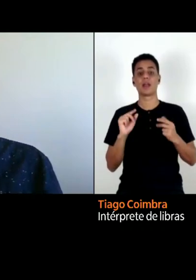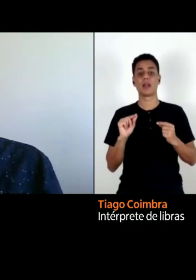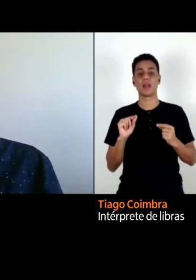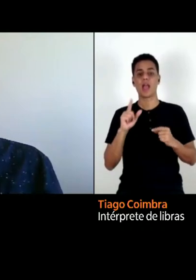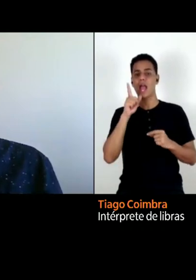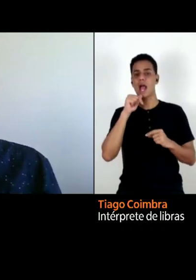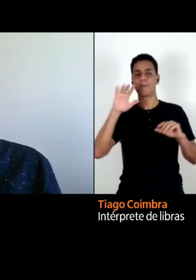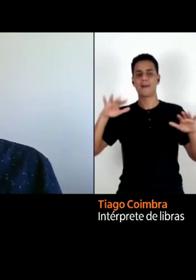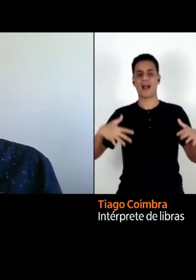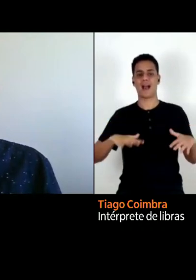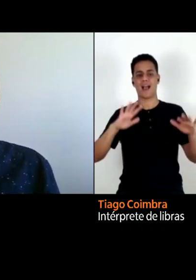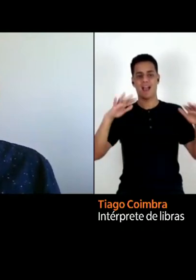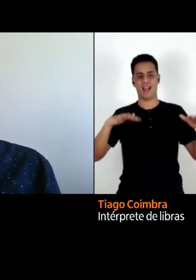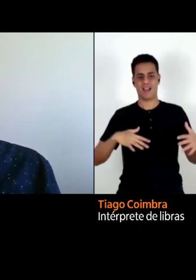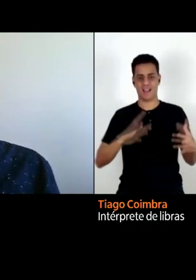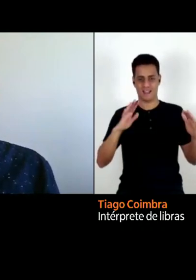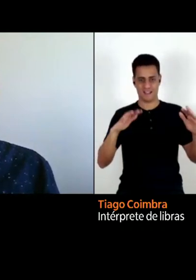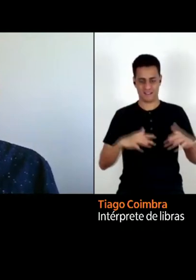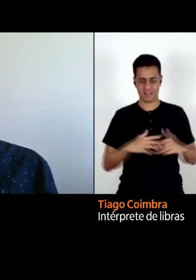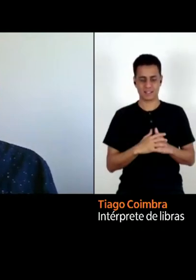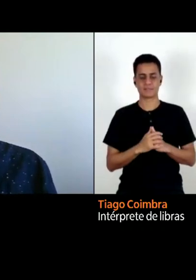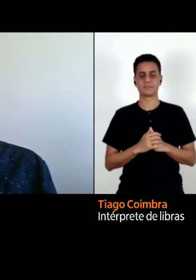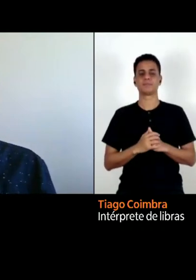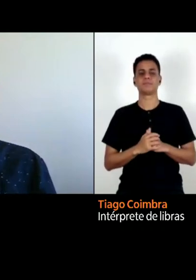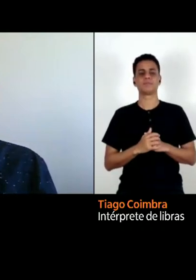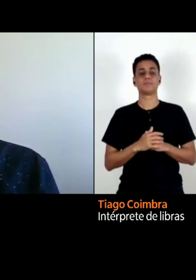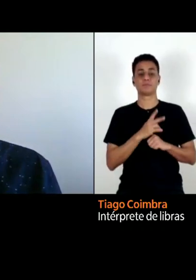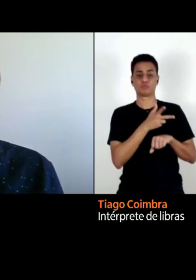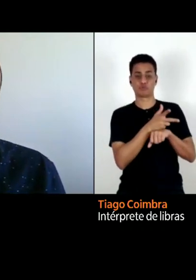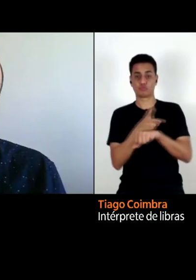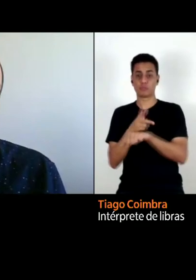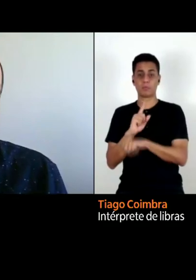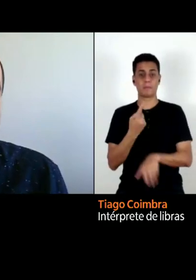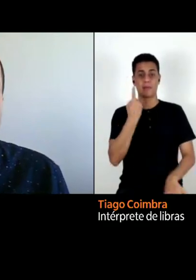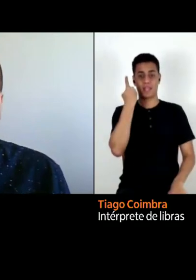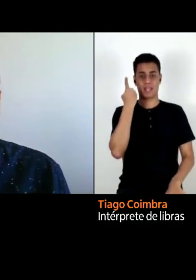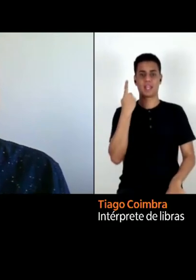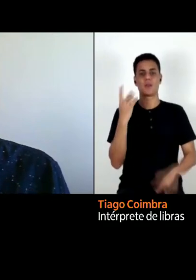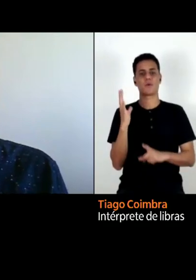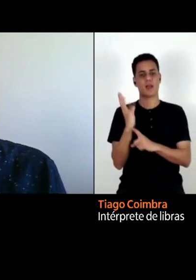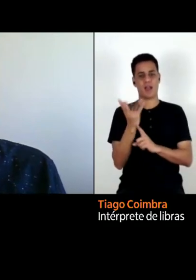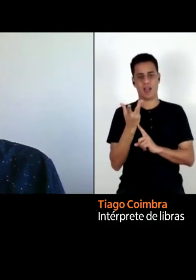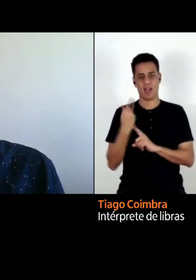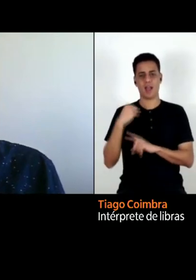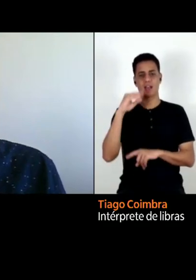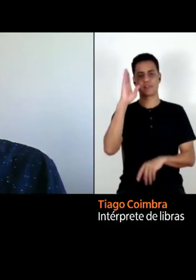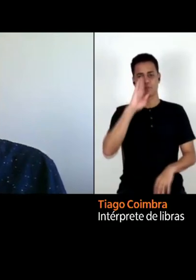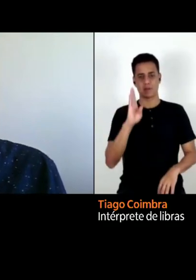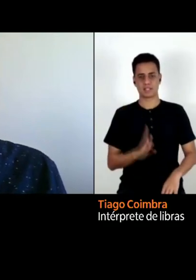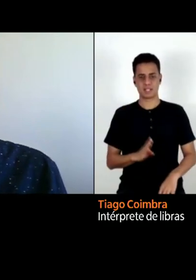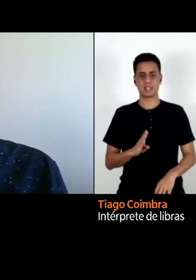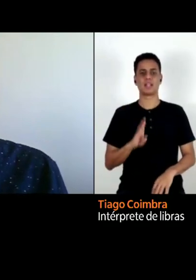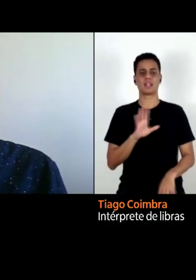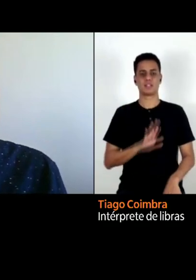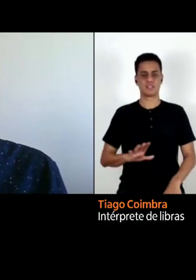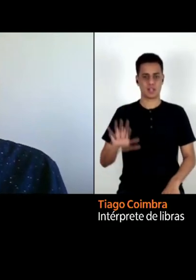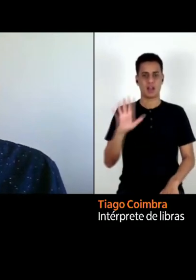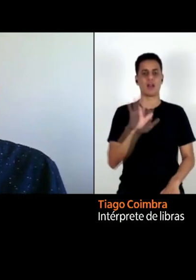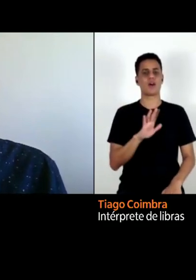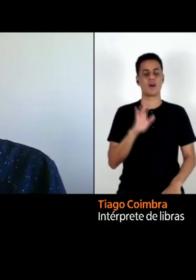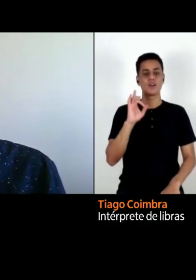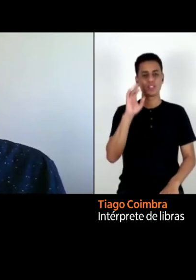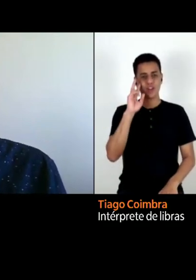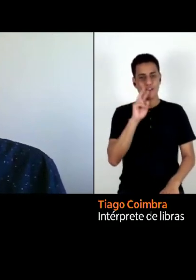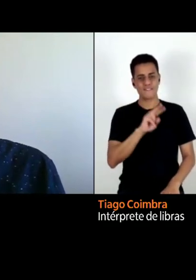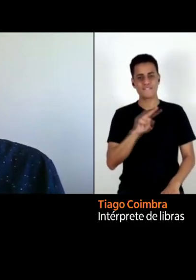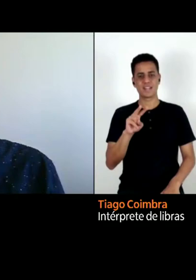tropos ou um topos, tão significativo para a arte brasileira em geral, basta ouvir as inúmeras vagas